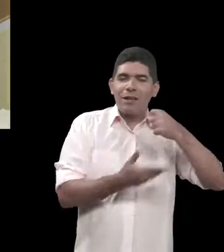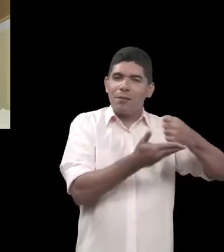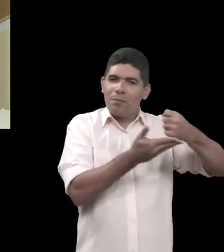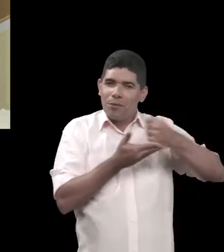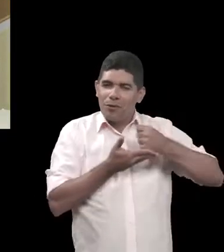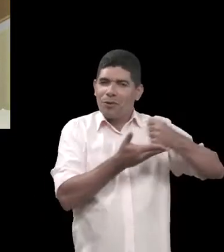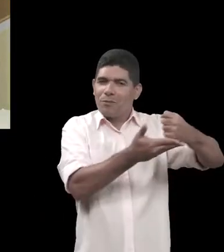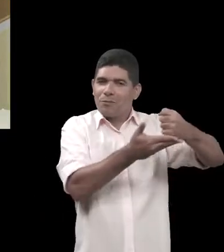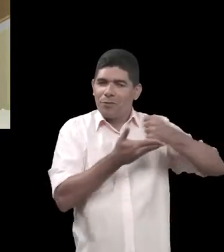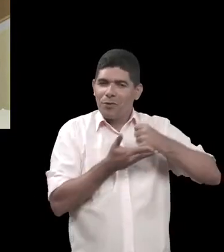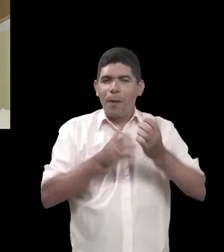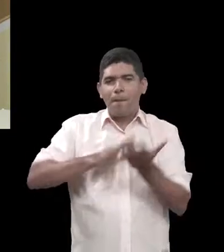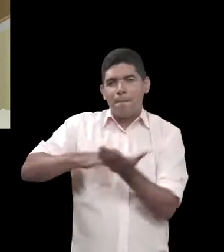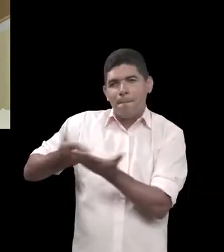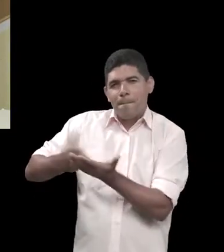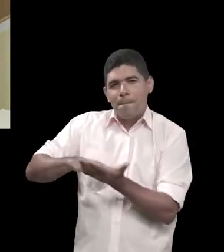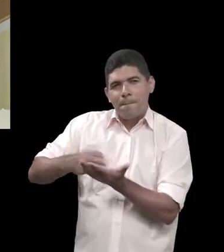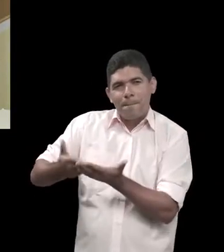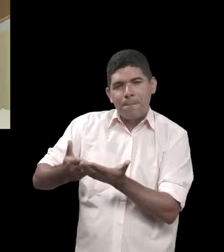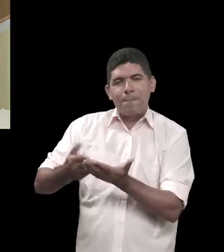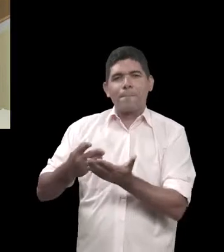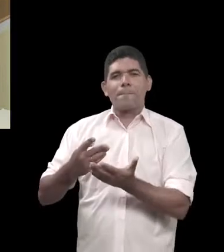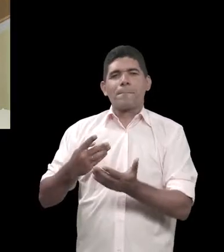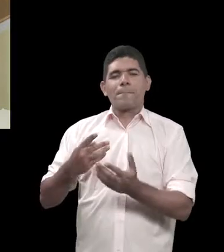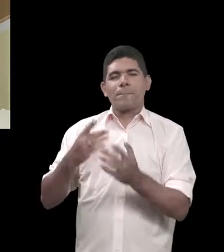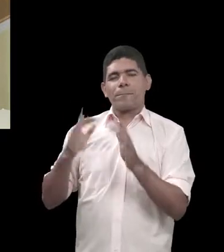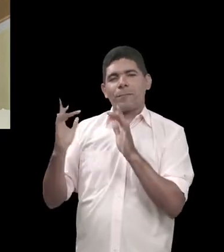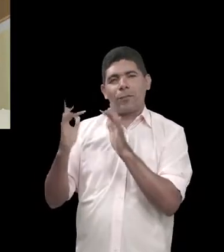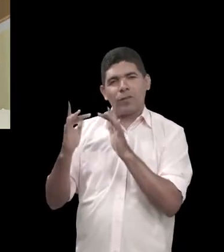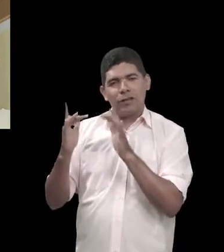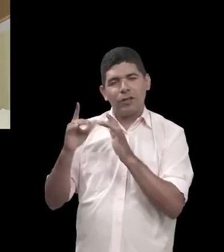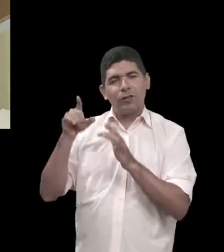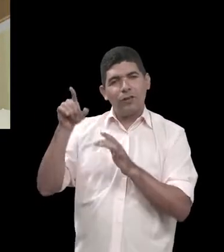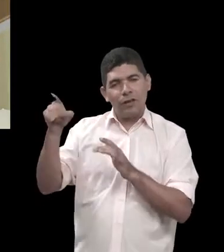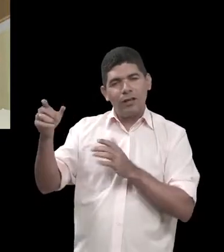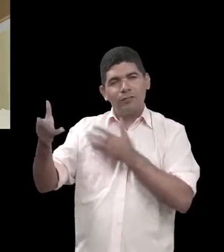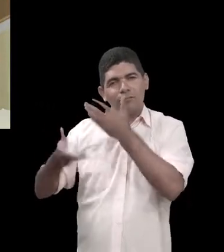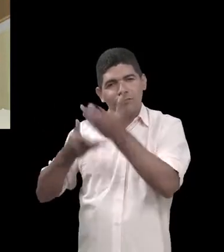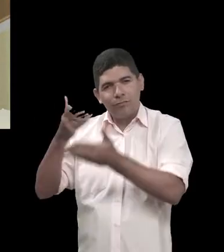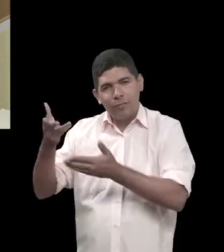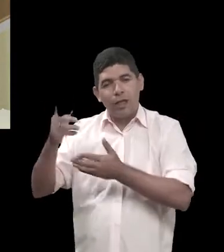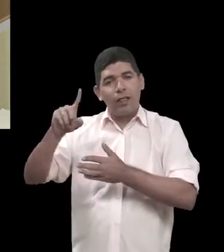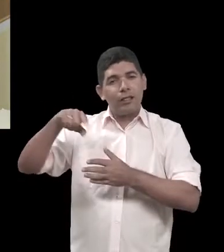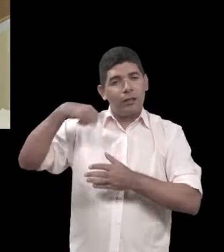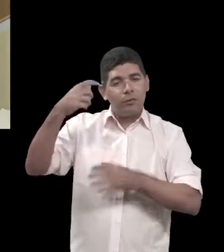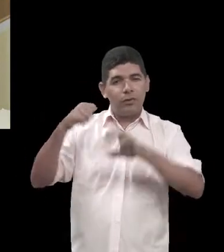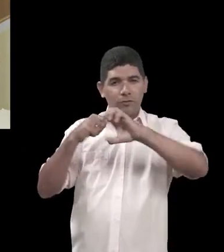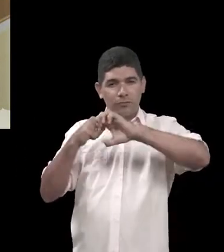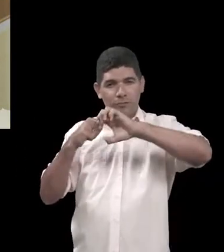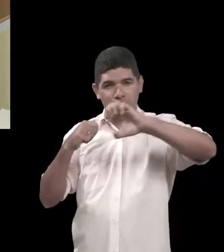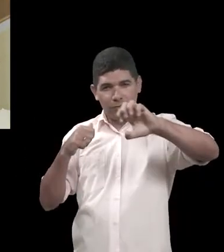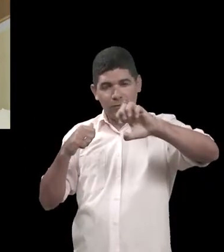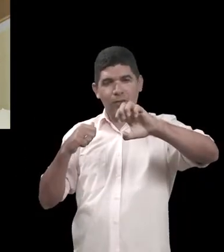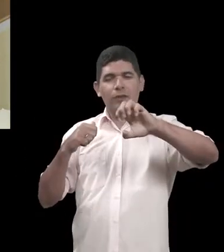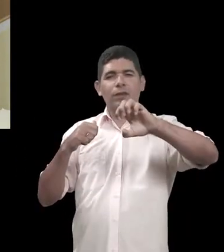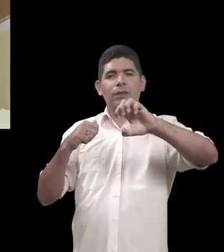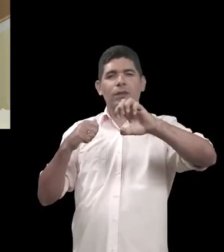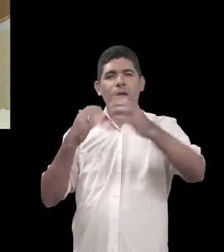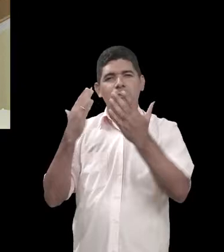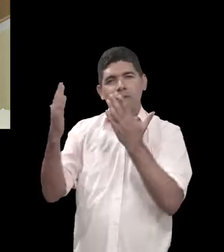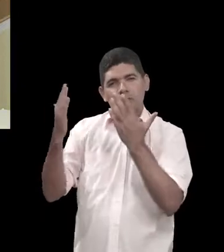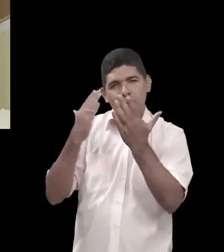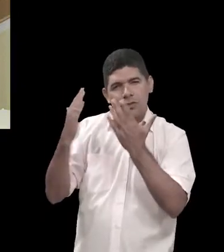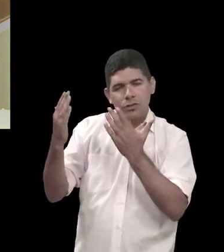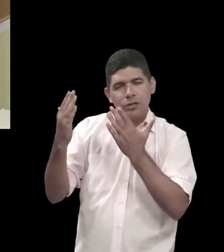longo desse atendimento. E eu dei continuidade, aí fui para a especialização em psicologia, estudando também como é que a psicologia está tratando a questão